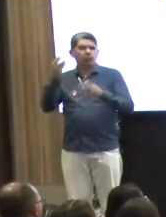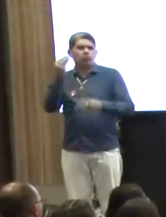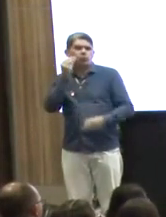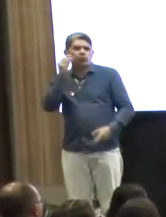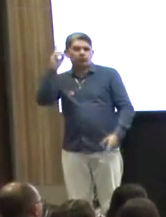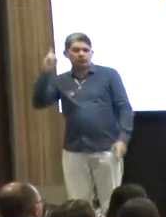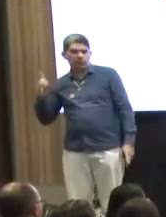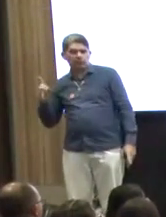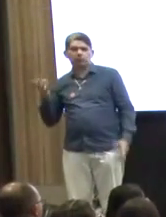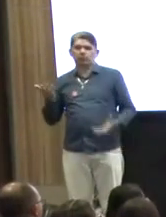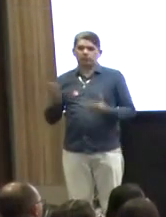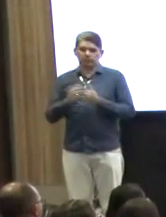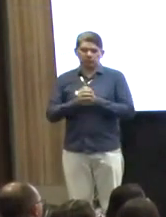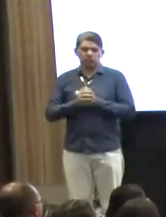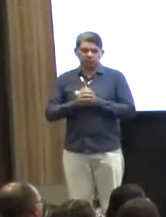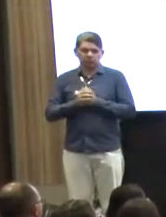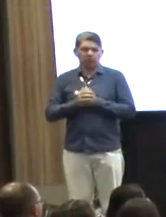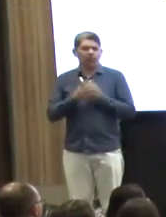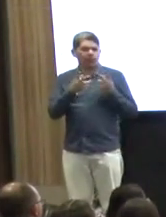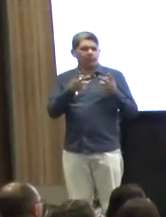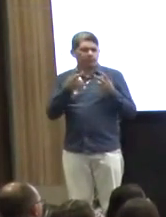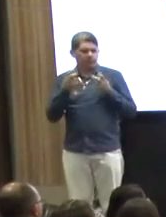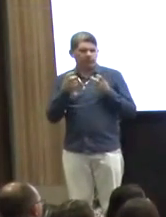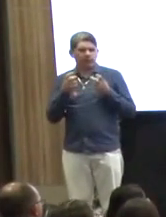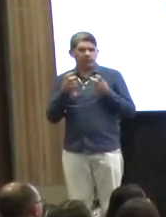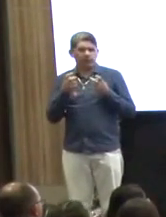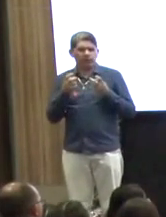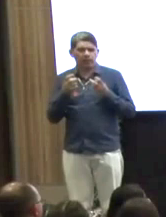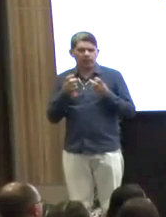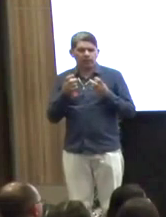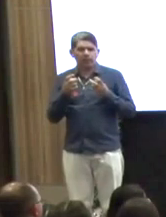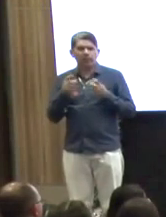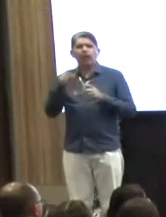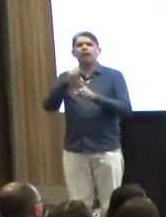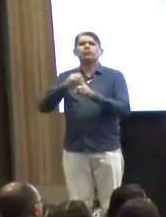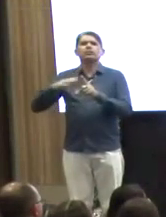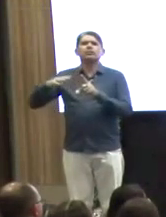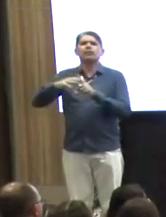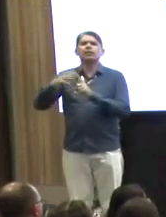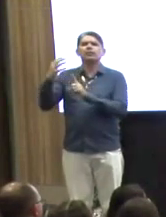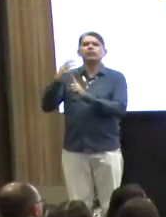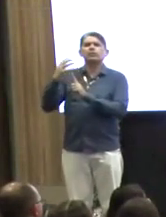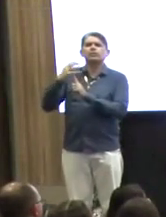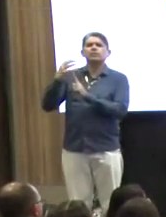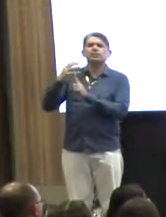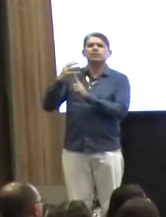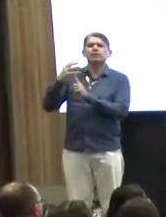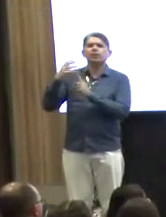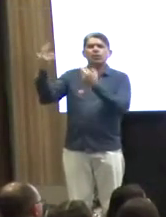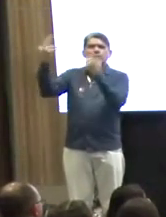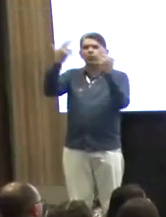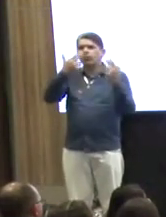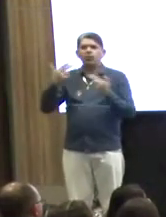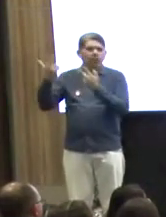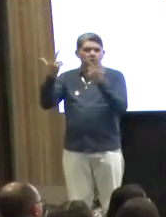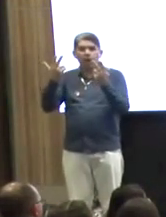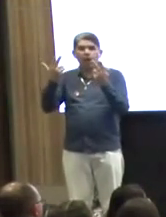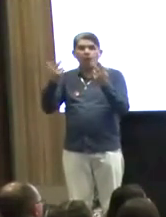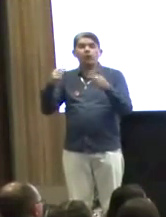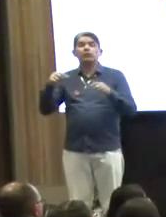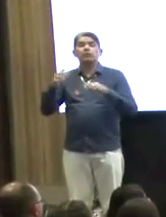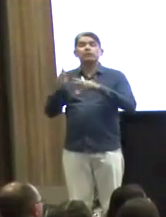ensinado. Percebe o que eu quero dizer? Como é que a sociedade está presente em coisas que você nem imagina onde ela está? Construção social é